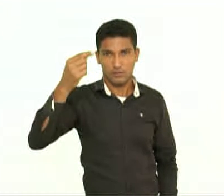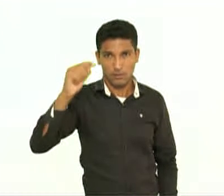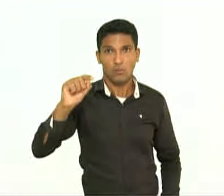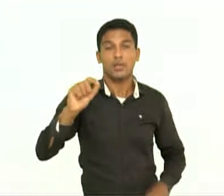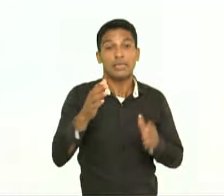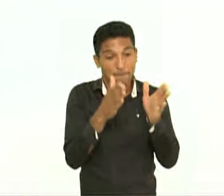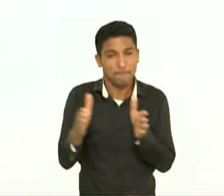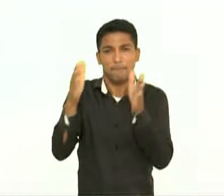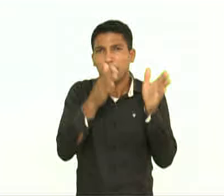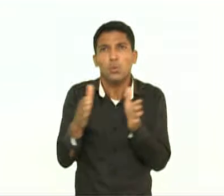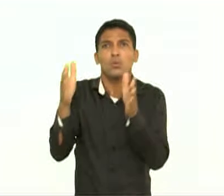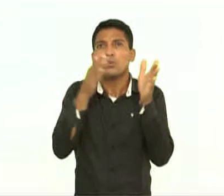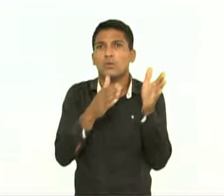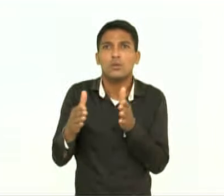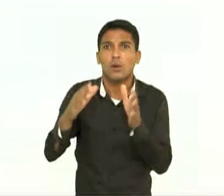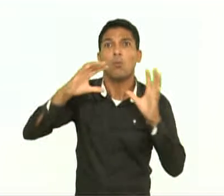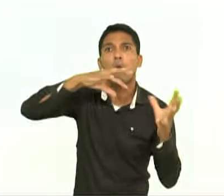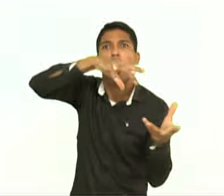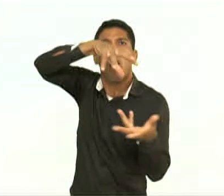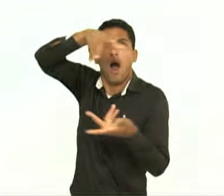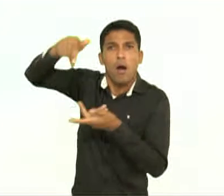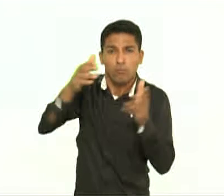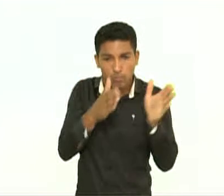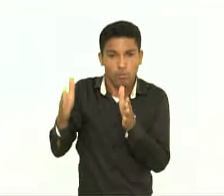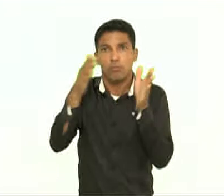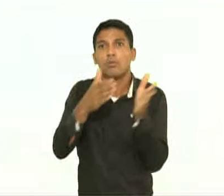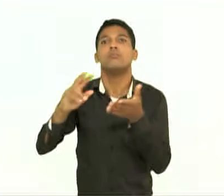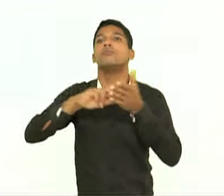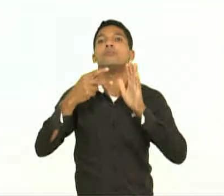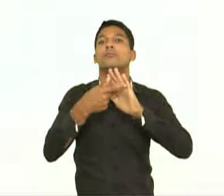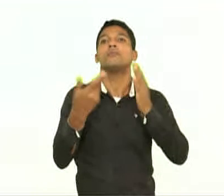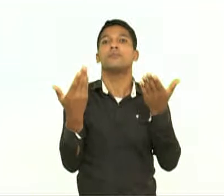conceito? Globalização da produção.